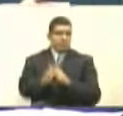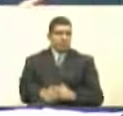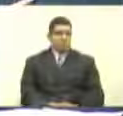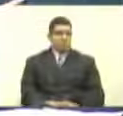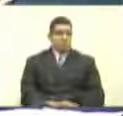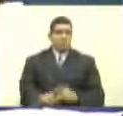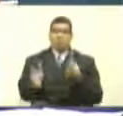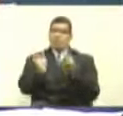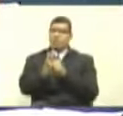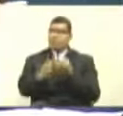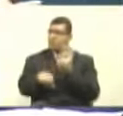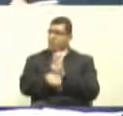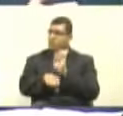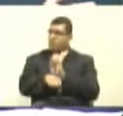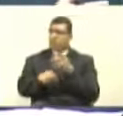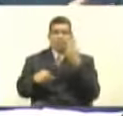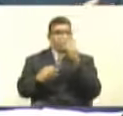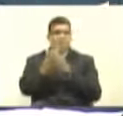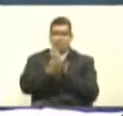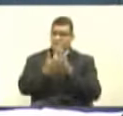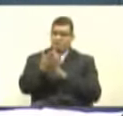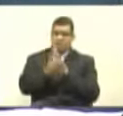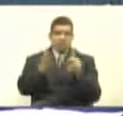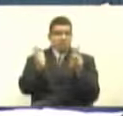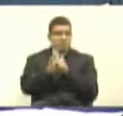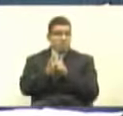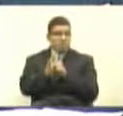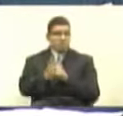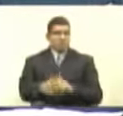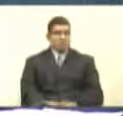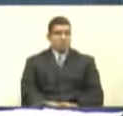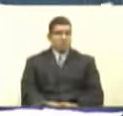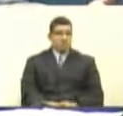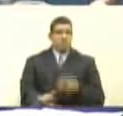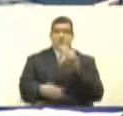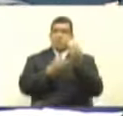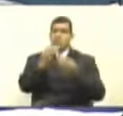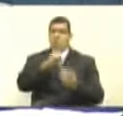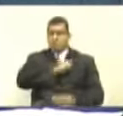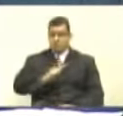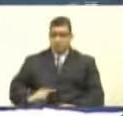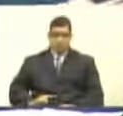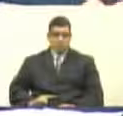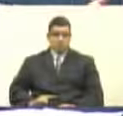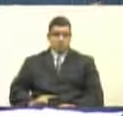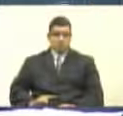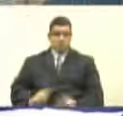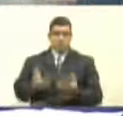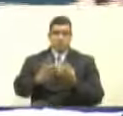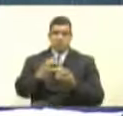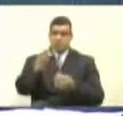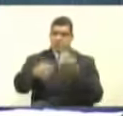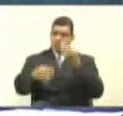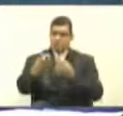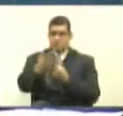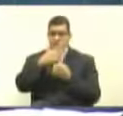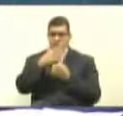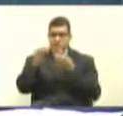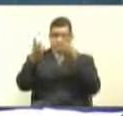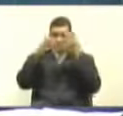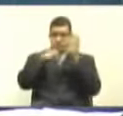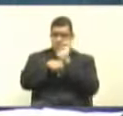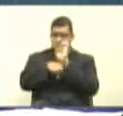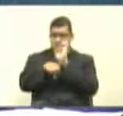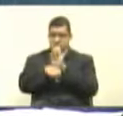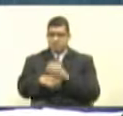O Estado contestou dizendo que não era parte. Como é que o governador queria que o tribunal preservasse os interesses do